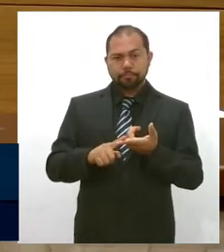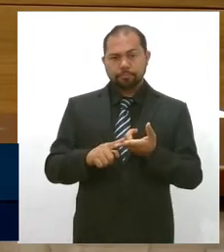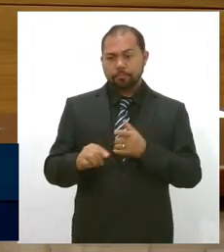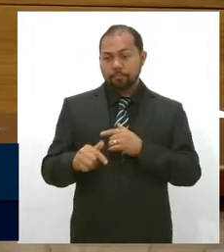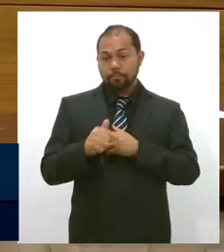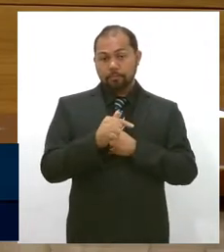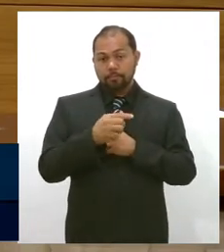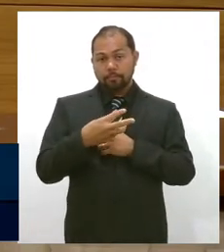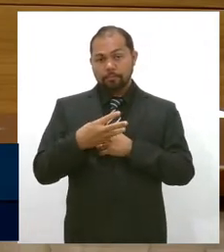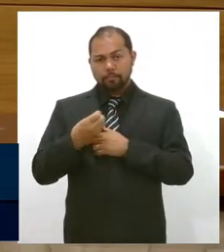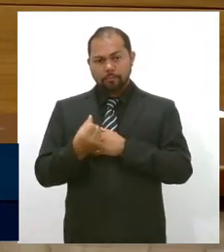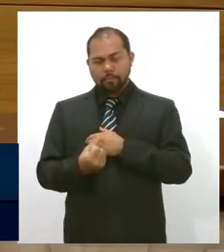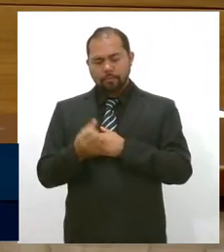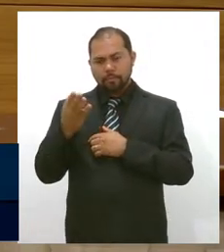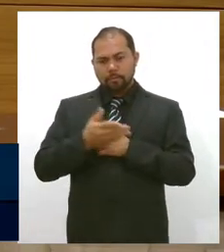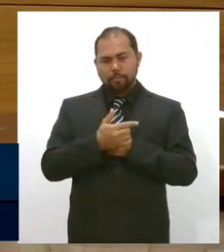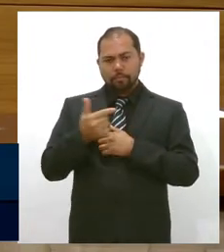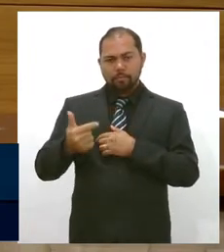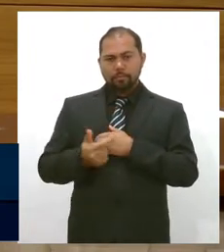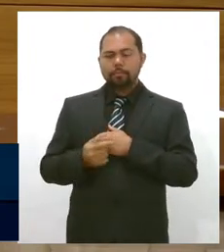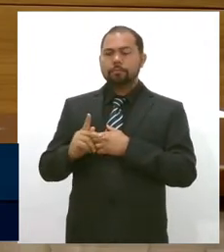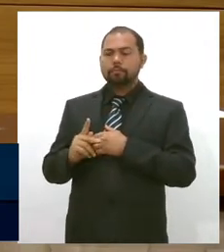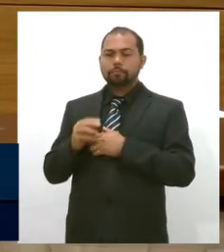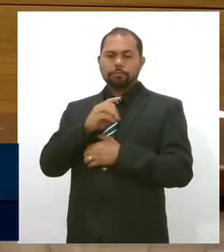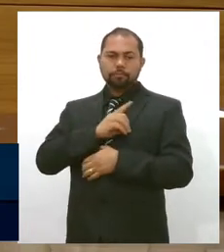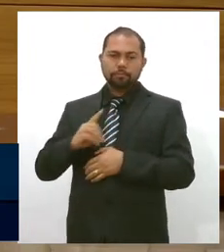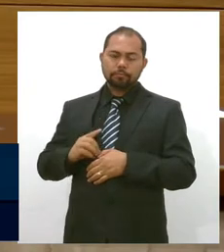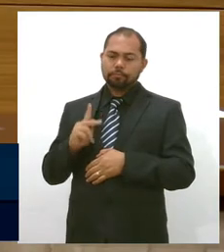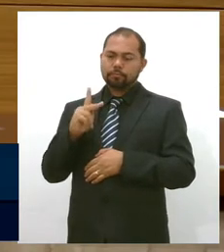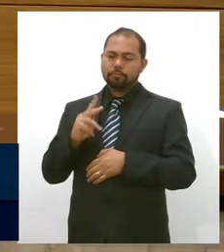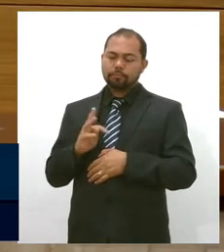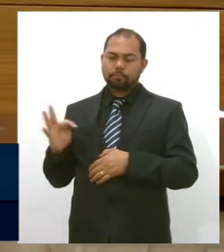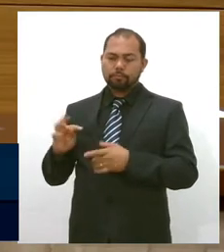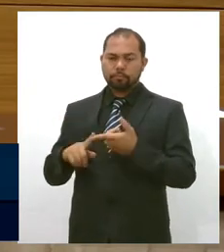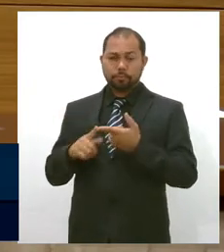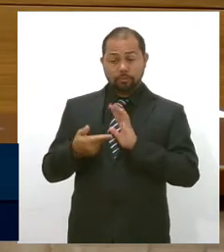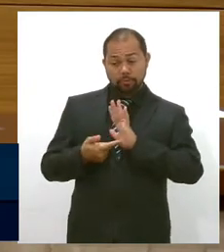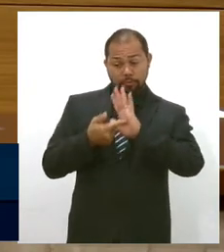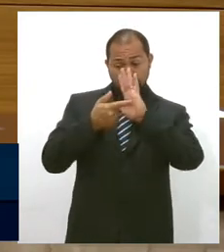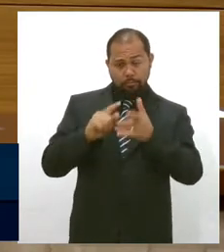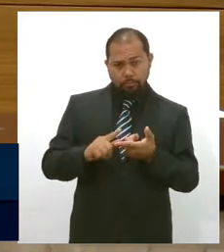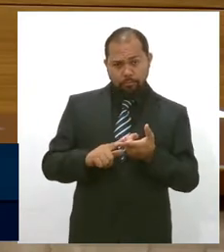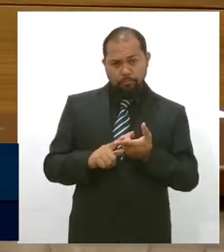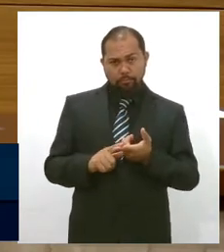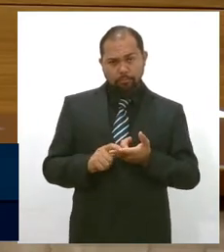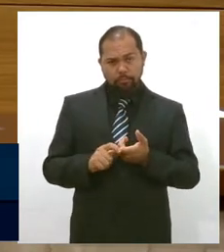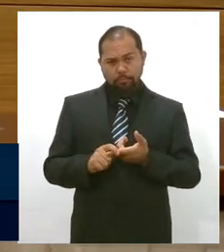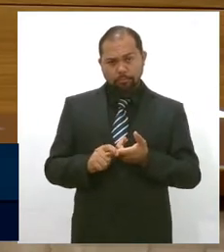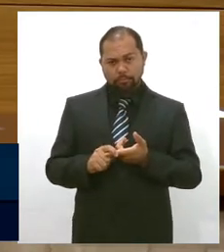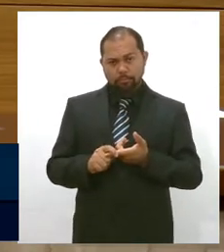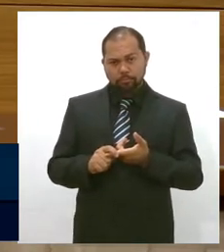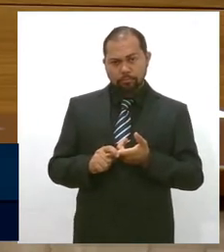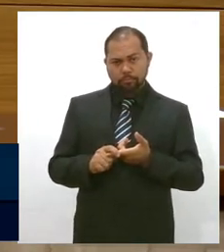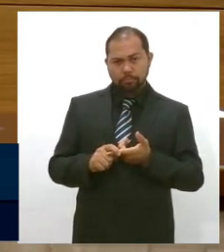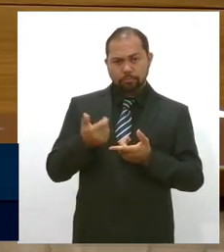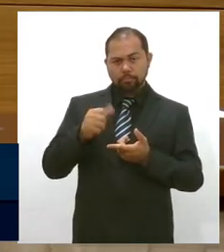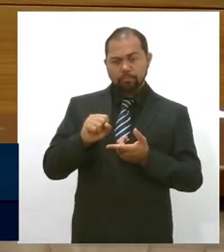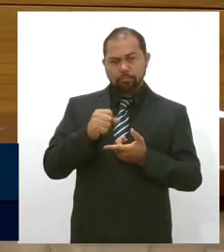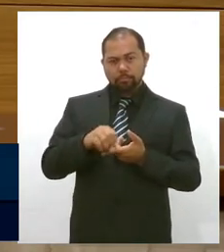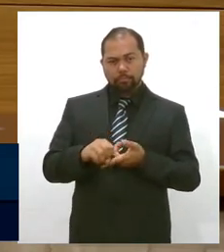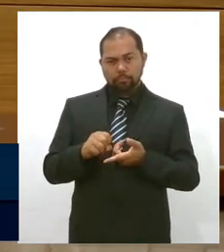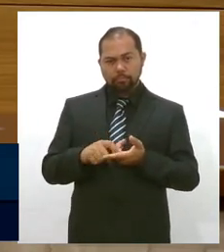736/2022, da mesma autoria. Senhor presidente, apresento a Vossa Excelência, no termo do artigo 198 do Regimento Interno,